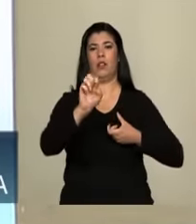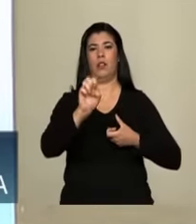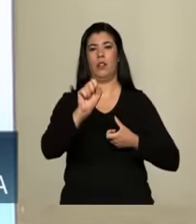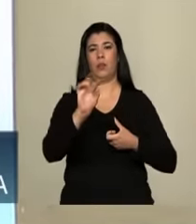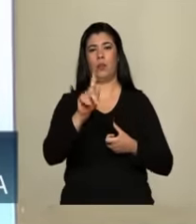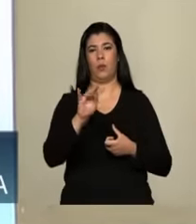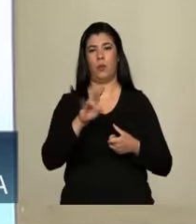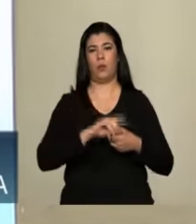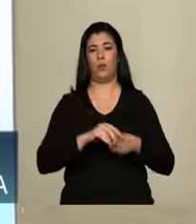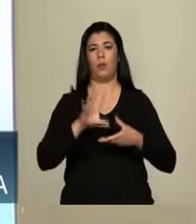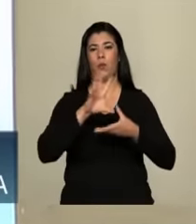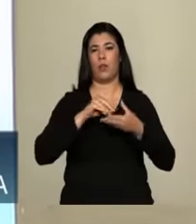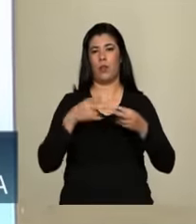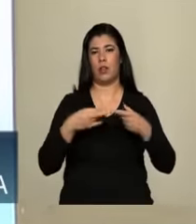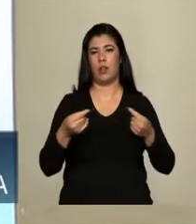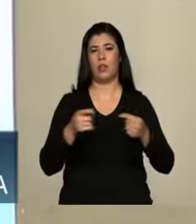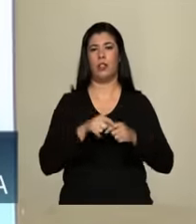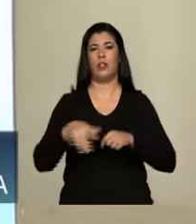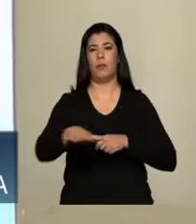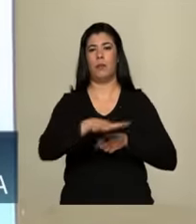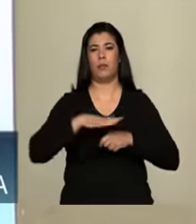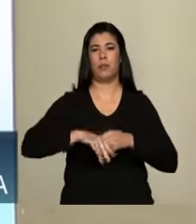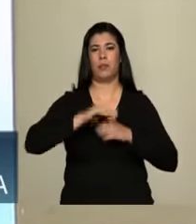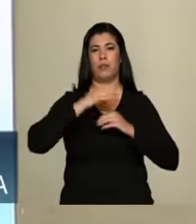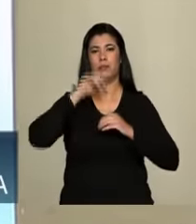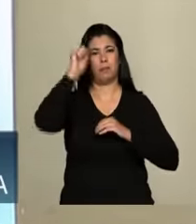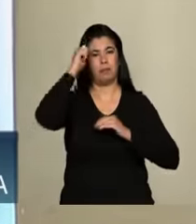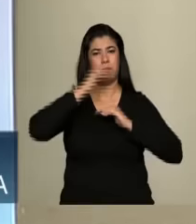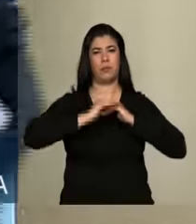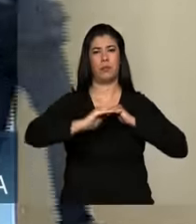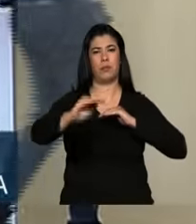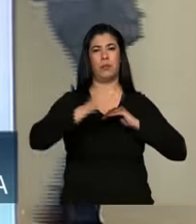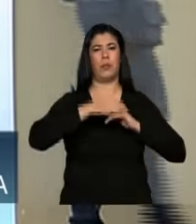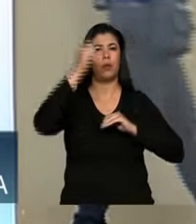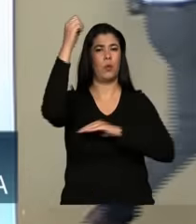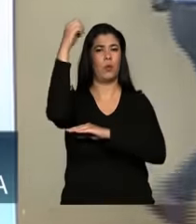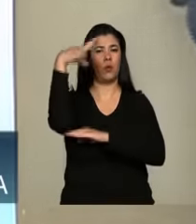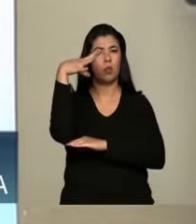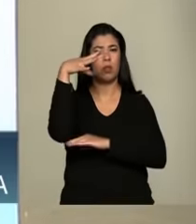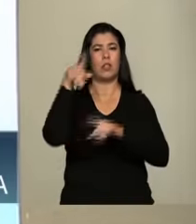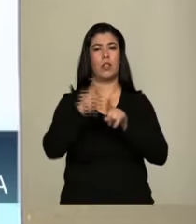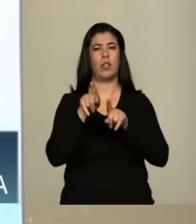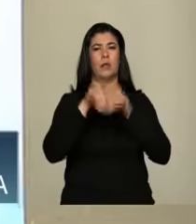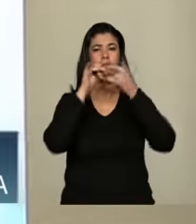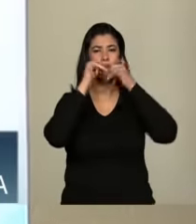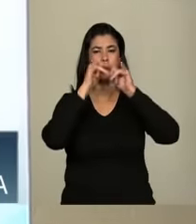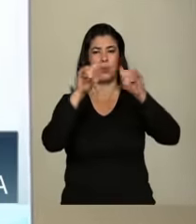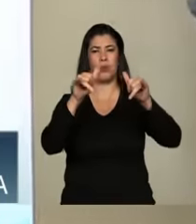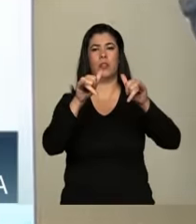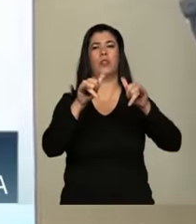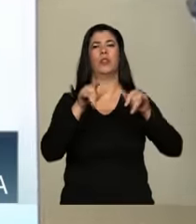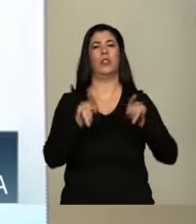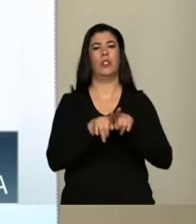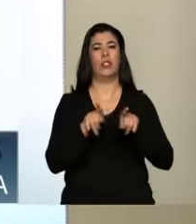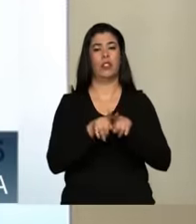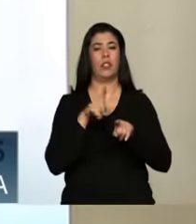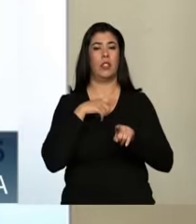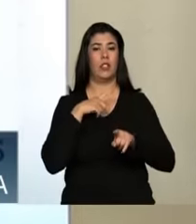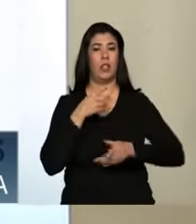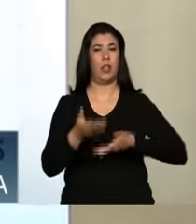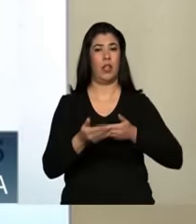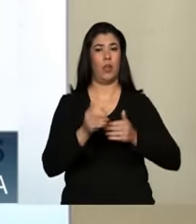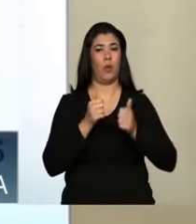drenagem, pavimentação, urbanização, iluminação pública, energia elétrica e terá o serviço